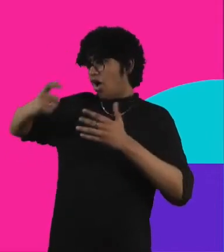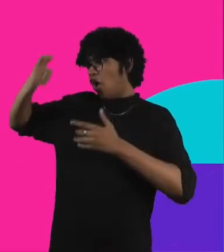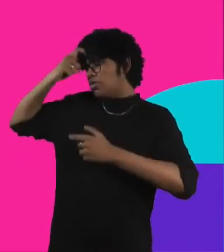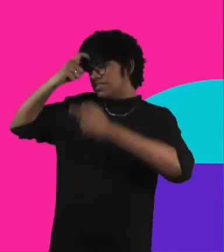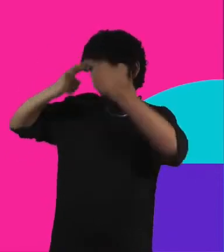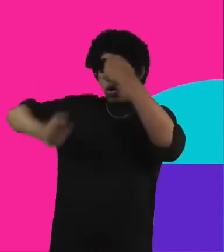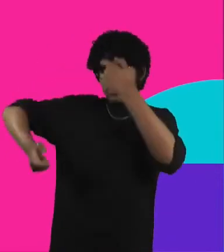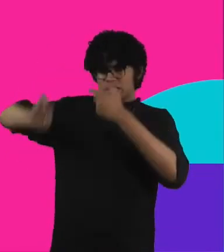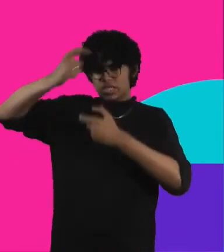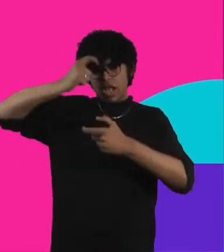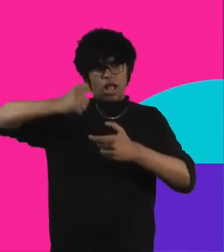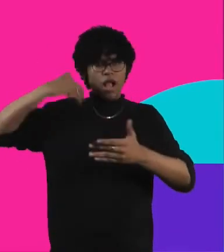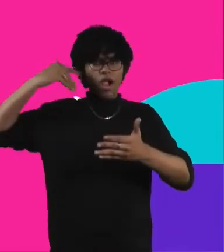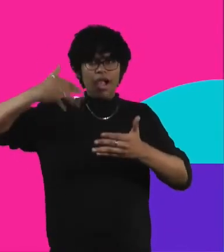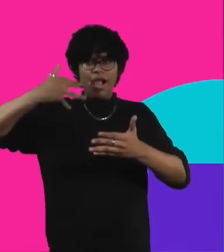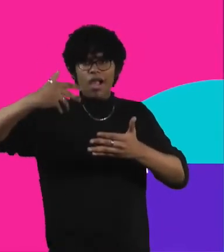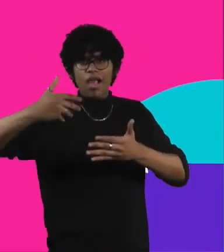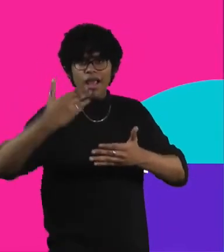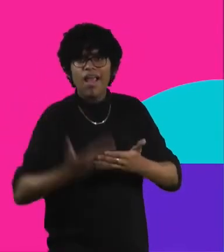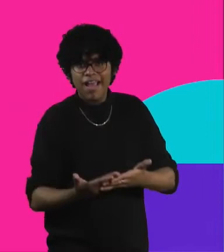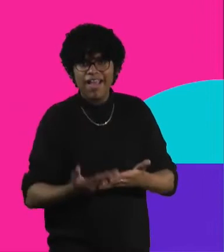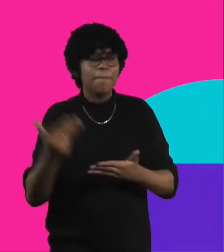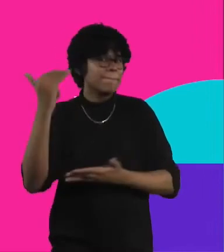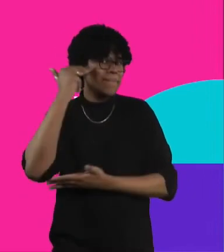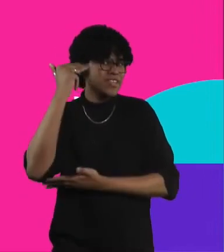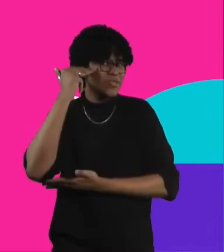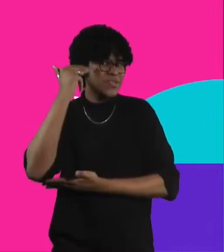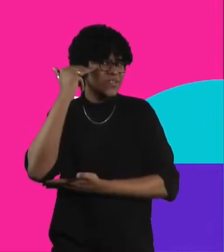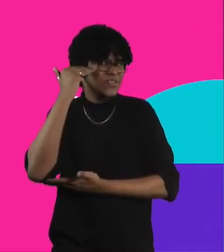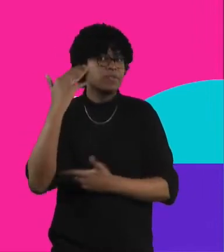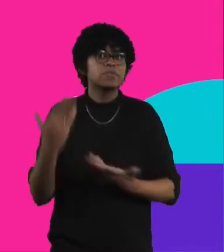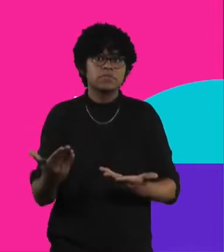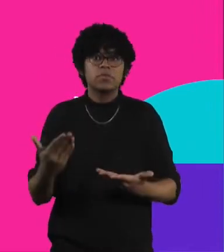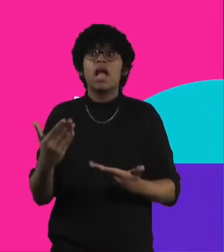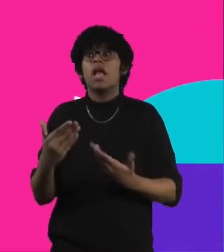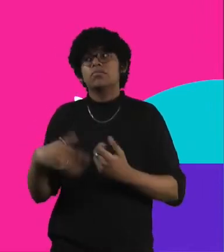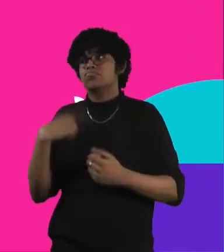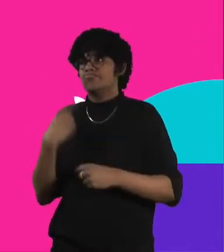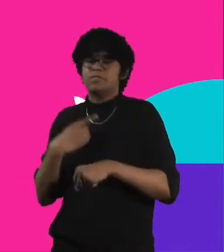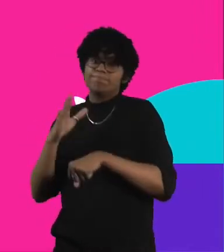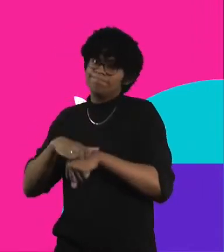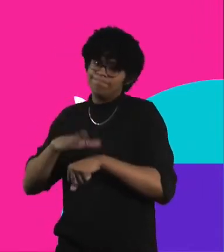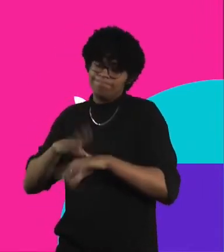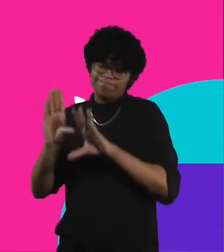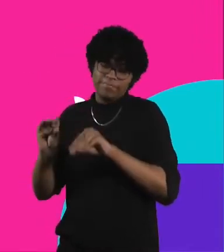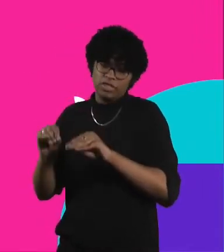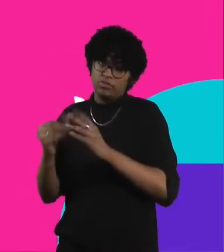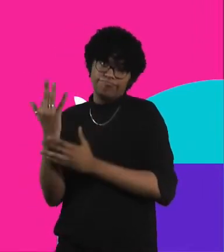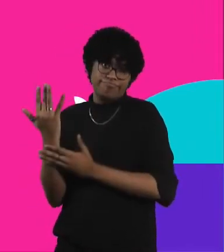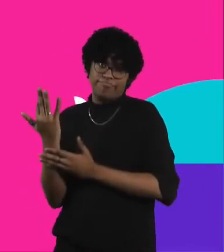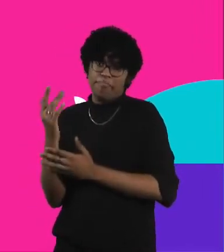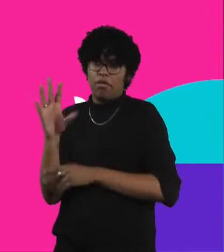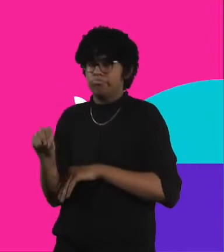estágio de maturidade. Então, a gente está fazendo as coisas todas manualmente, isso tem uma implicação, a gente consegue